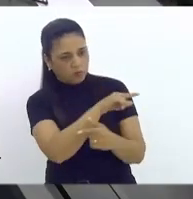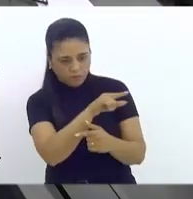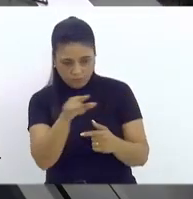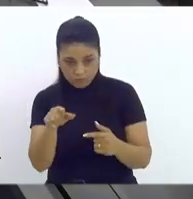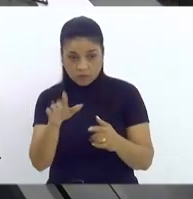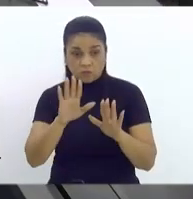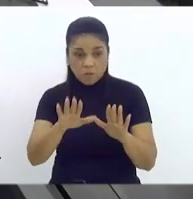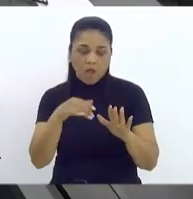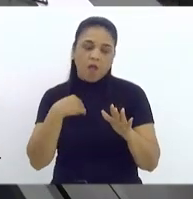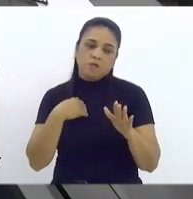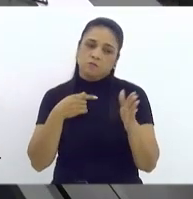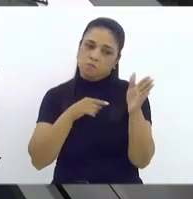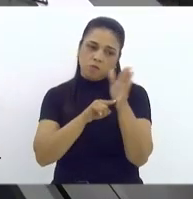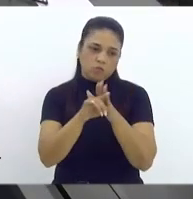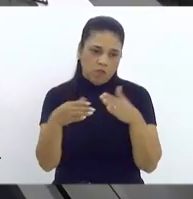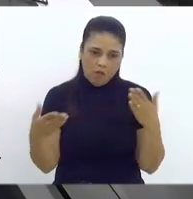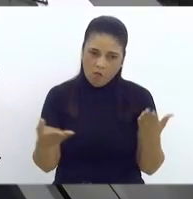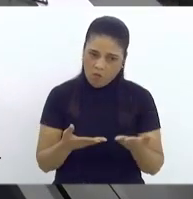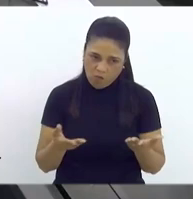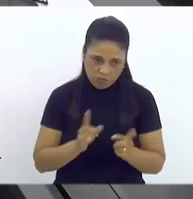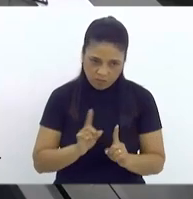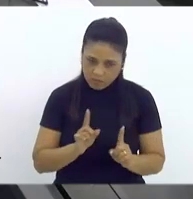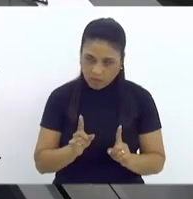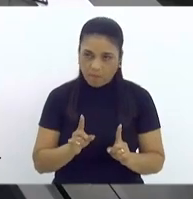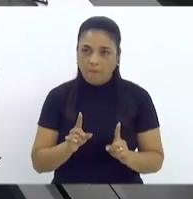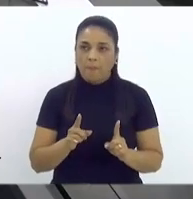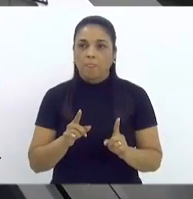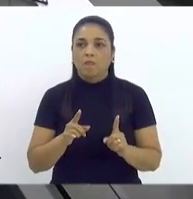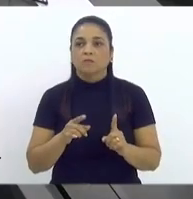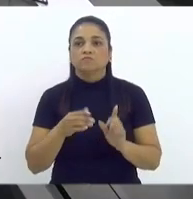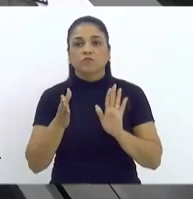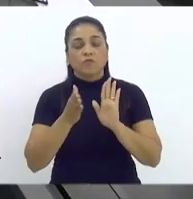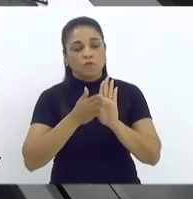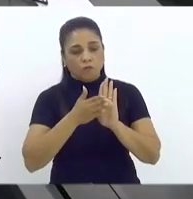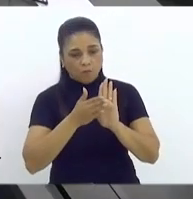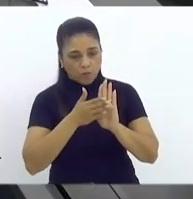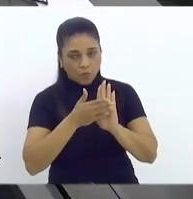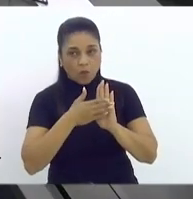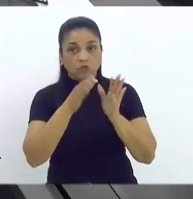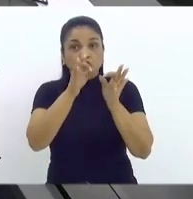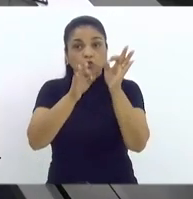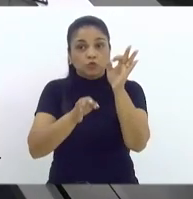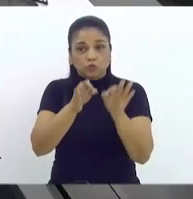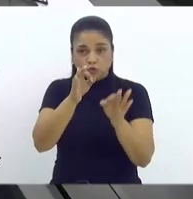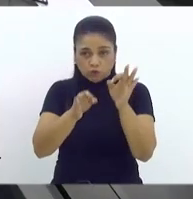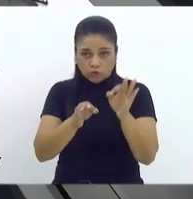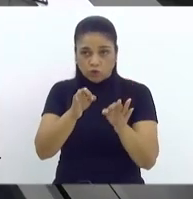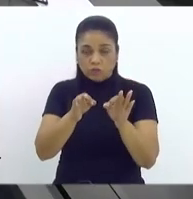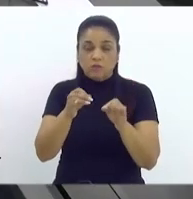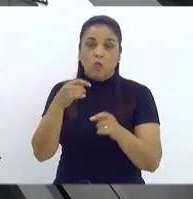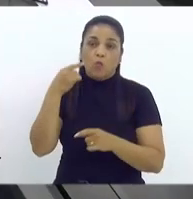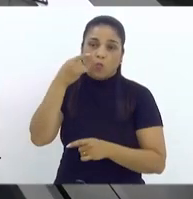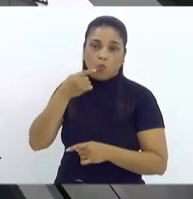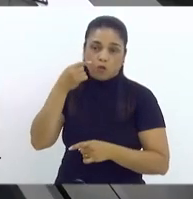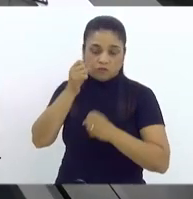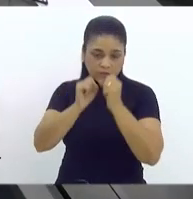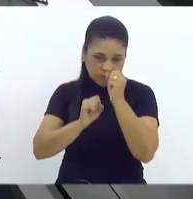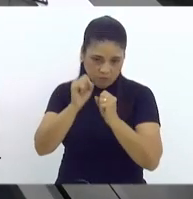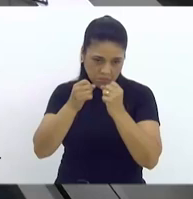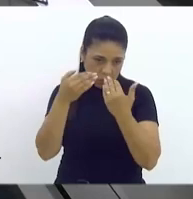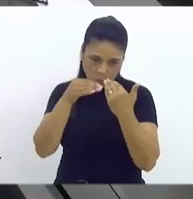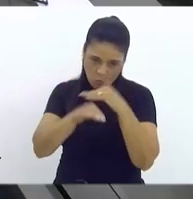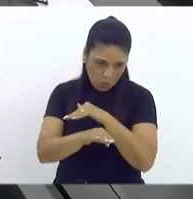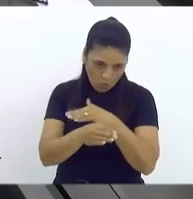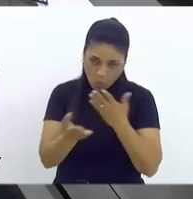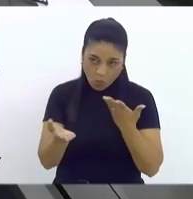seja questionada agora. Deputado Alan, só para dizer que foi proposta à justiça. Caso não, o advogado da empresa não concorde, fica...